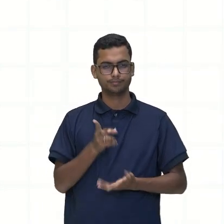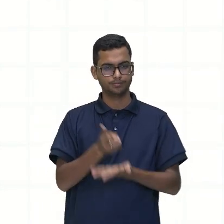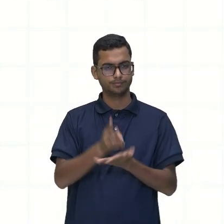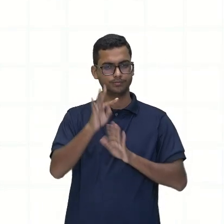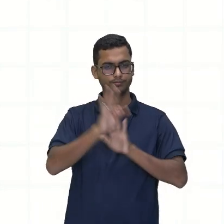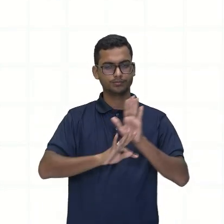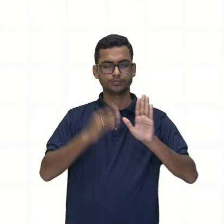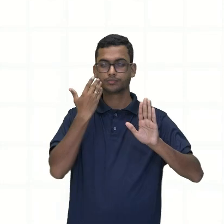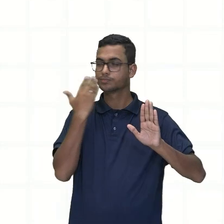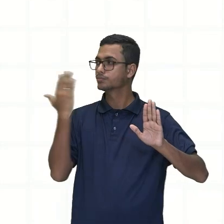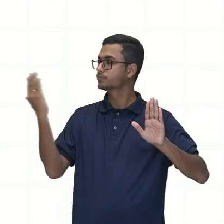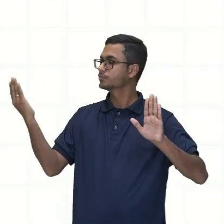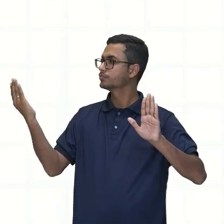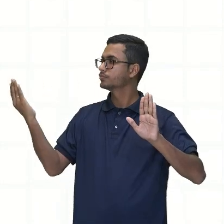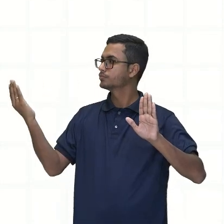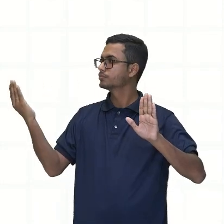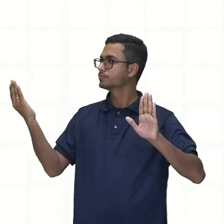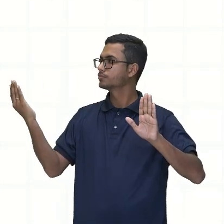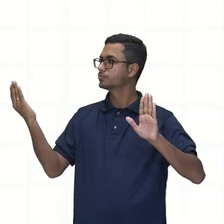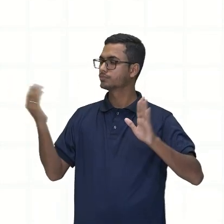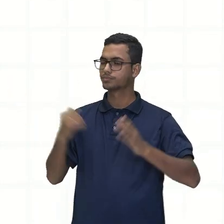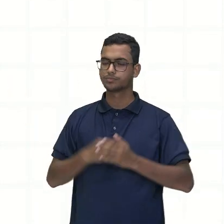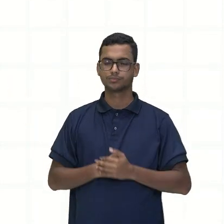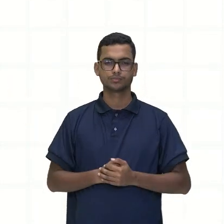copper, telephone, wires.